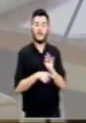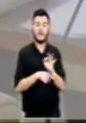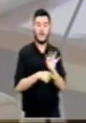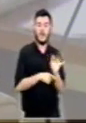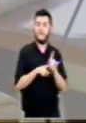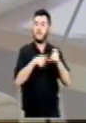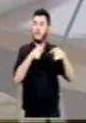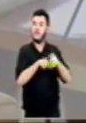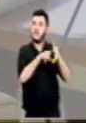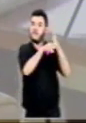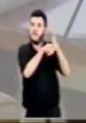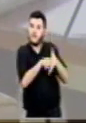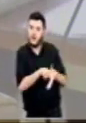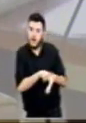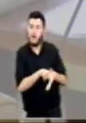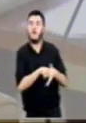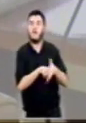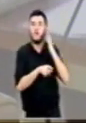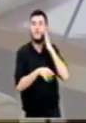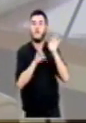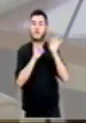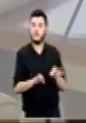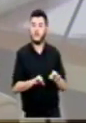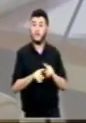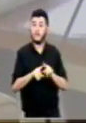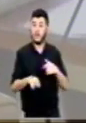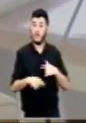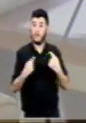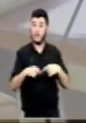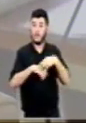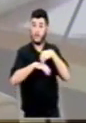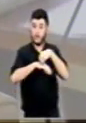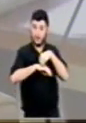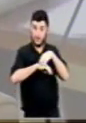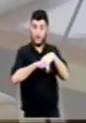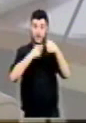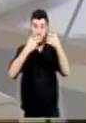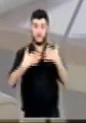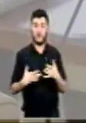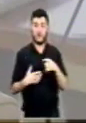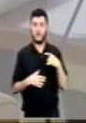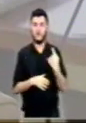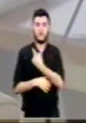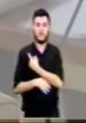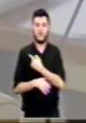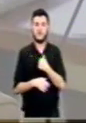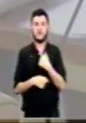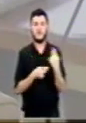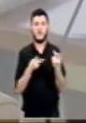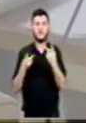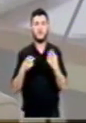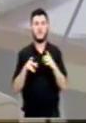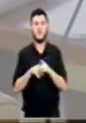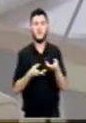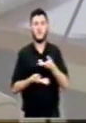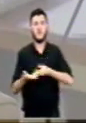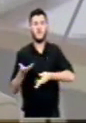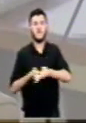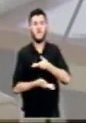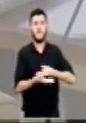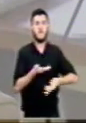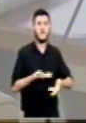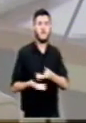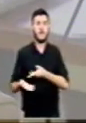Permito-me dizer que se percebe, a prima facie, que o eventual envolvimento de